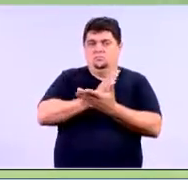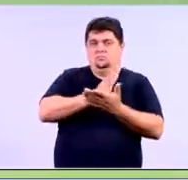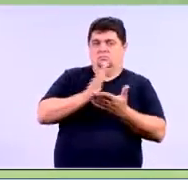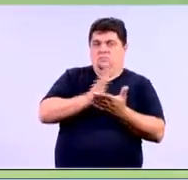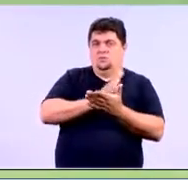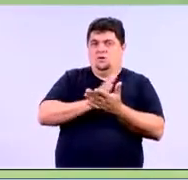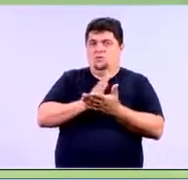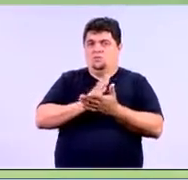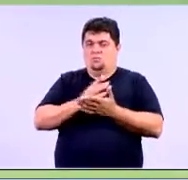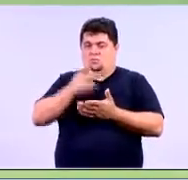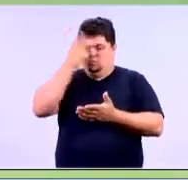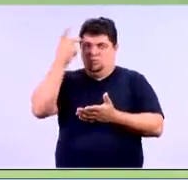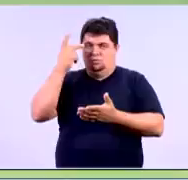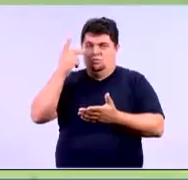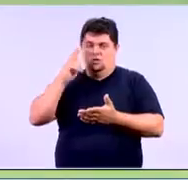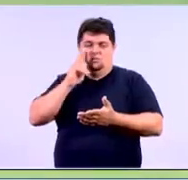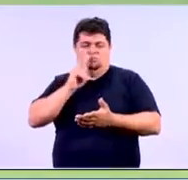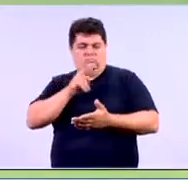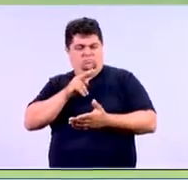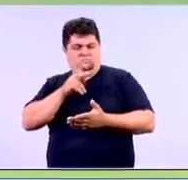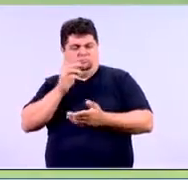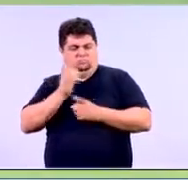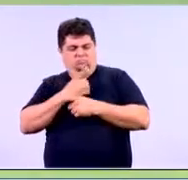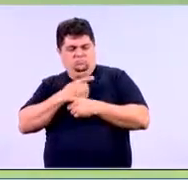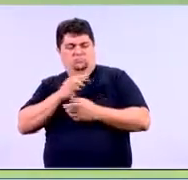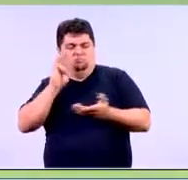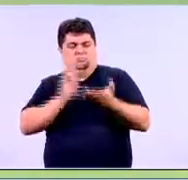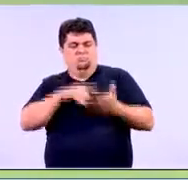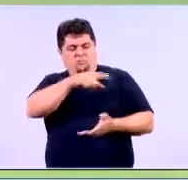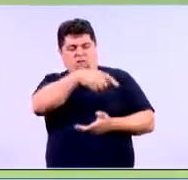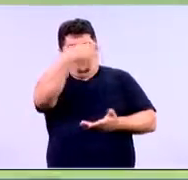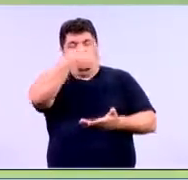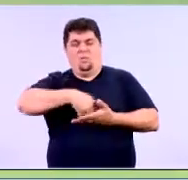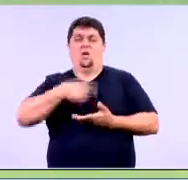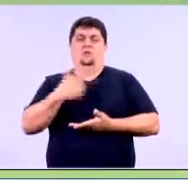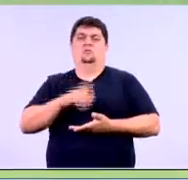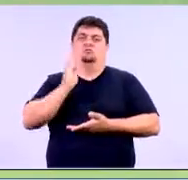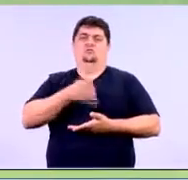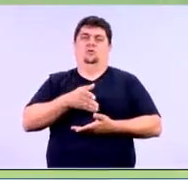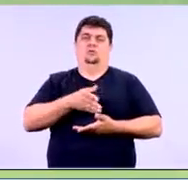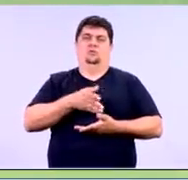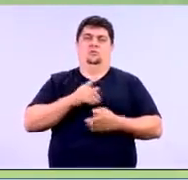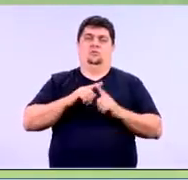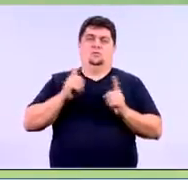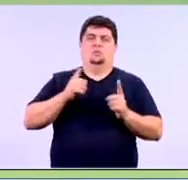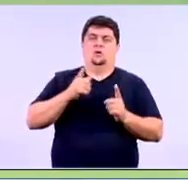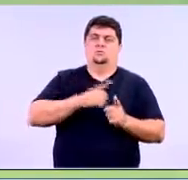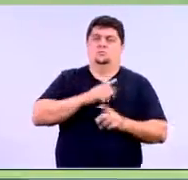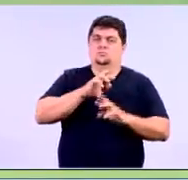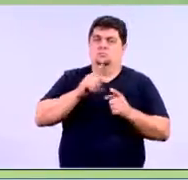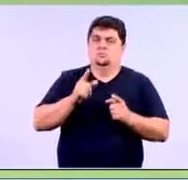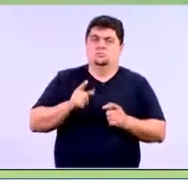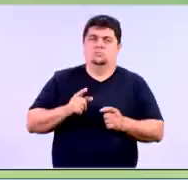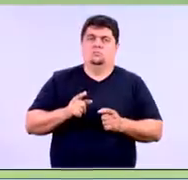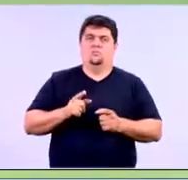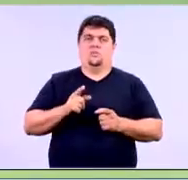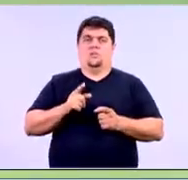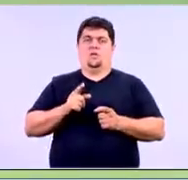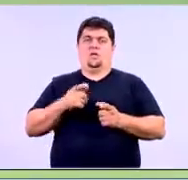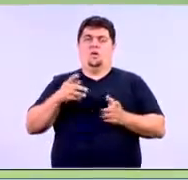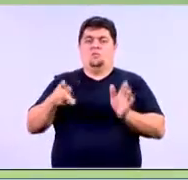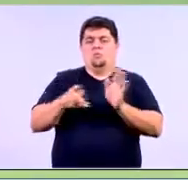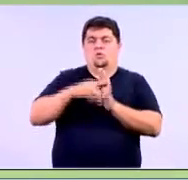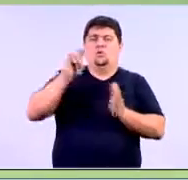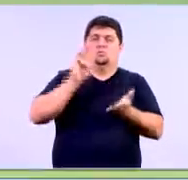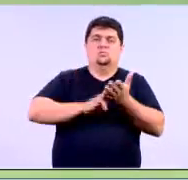e compulsórias. Não tem natureza tributária, ou seja, isso aí é desfigurado, ou seja, é voltado à